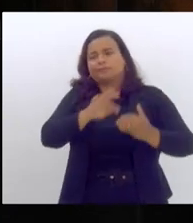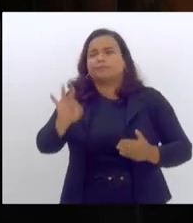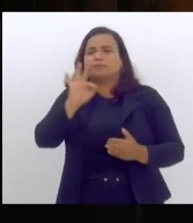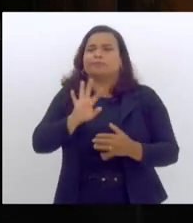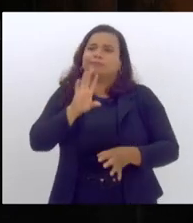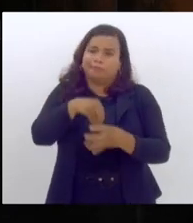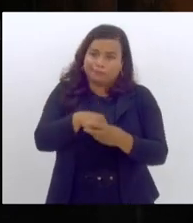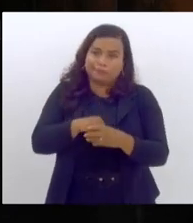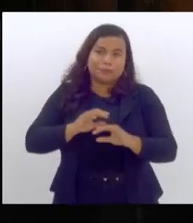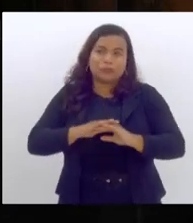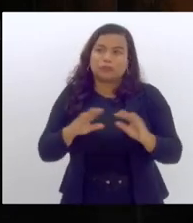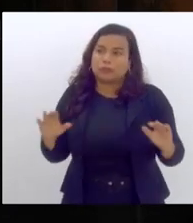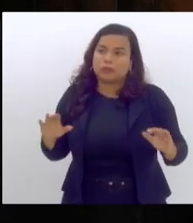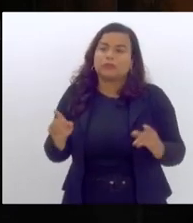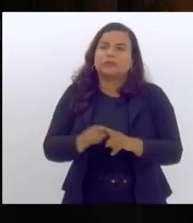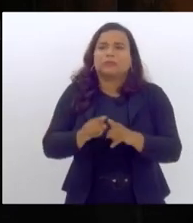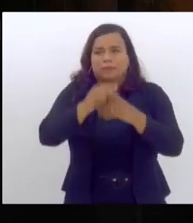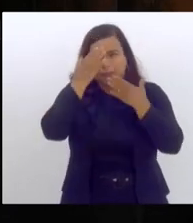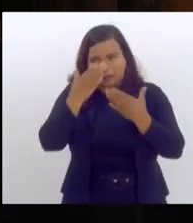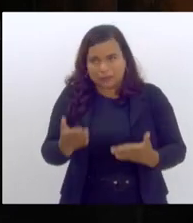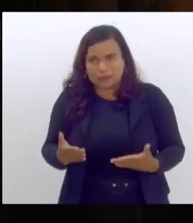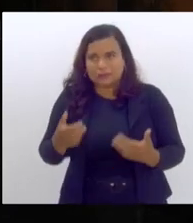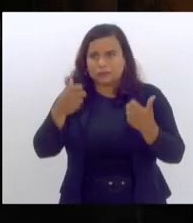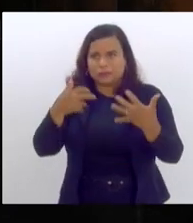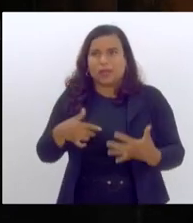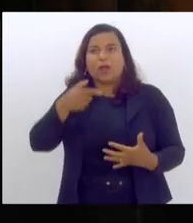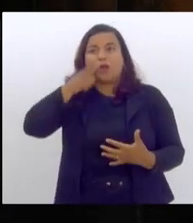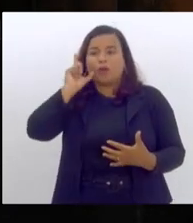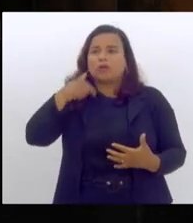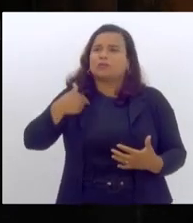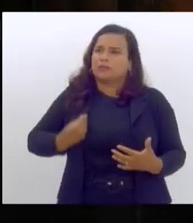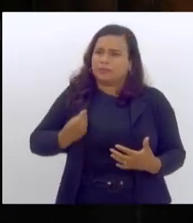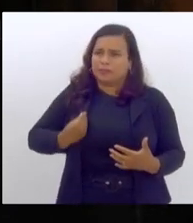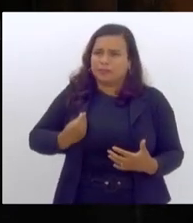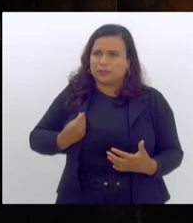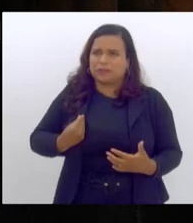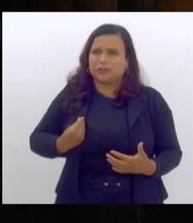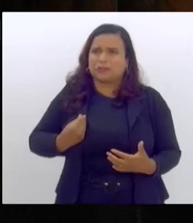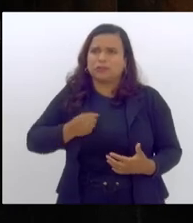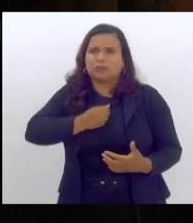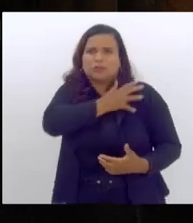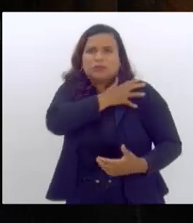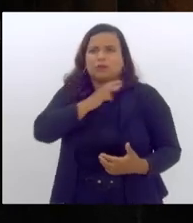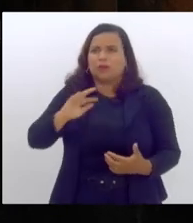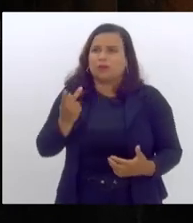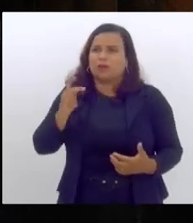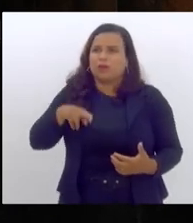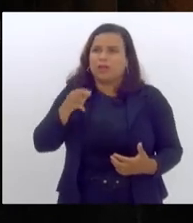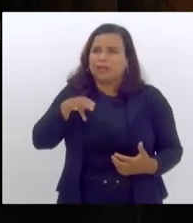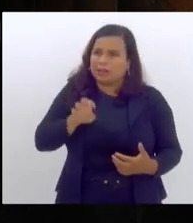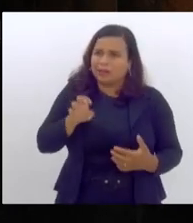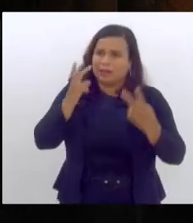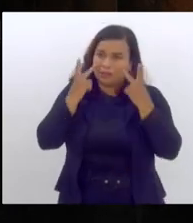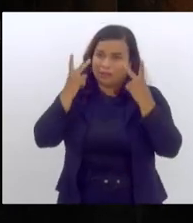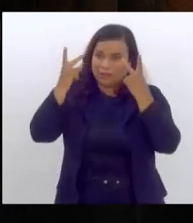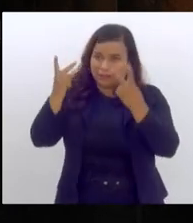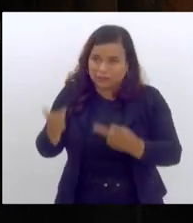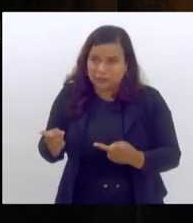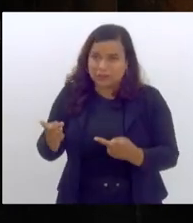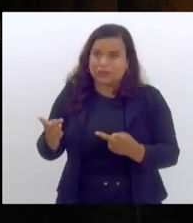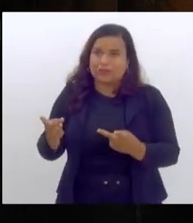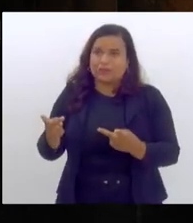E é isso, queria muito também agradecer, falar que ontem eu estive presente com o Coronel Henrique, visitando